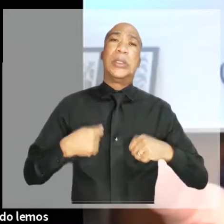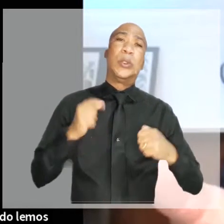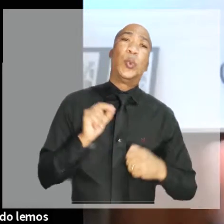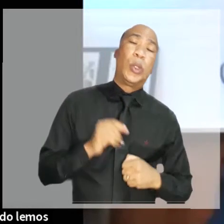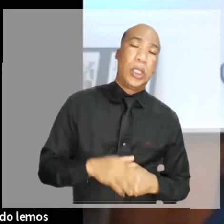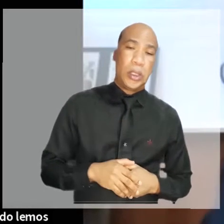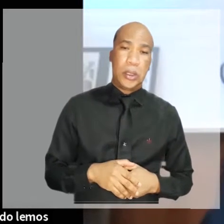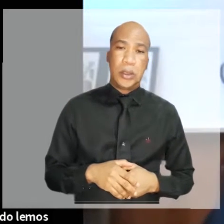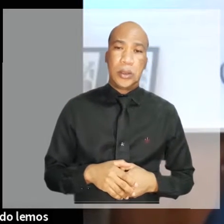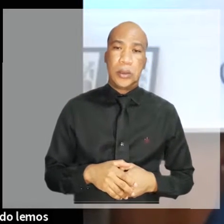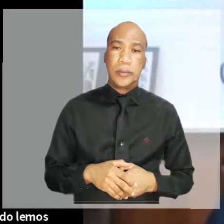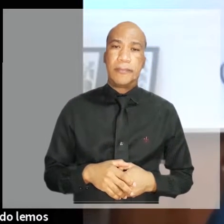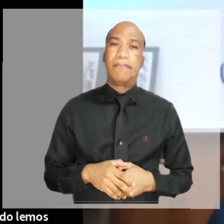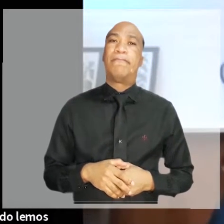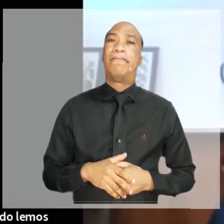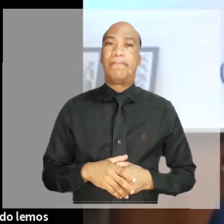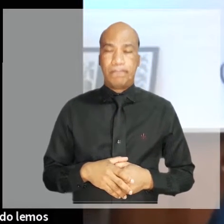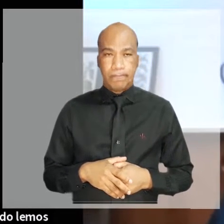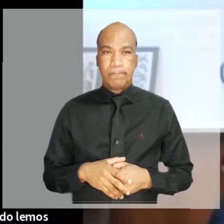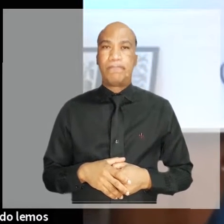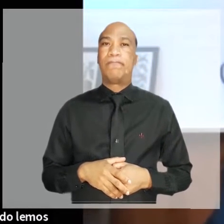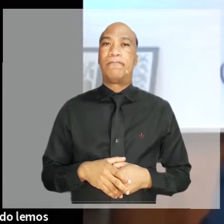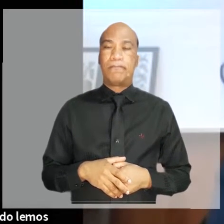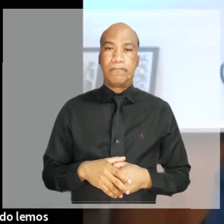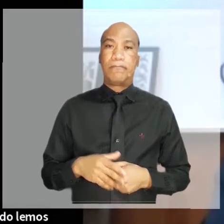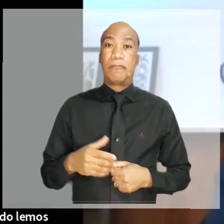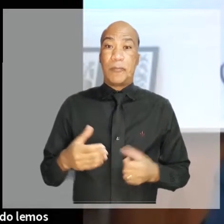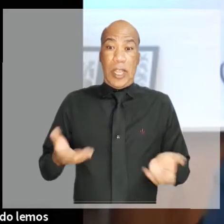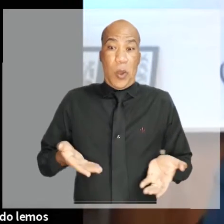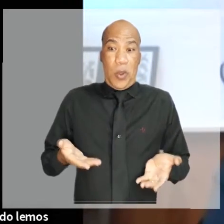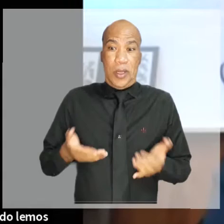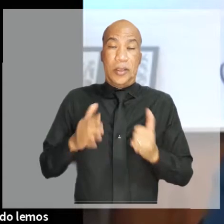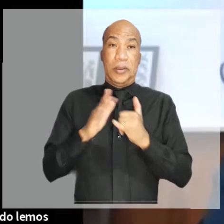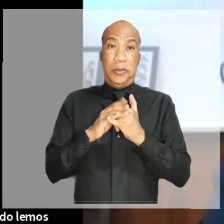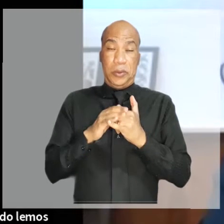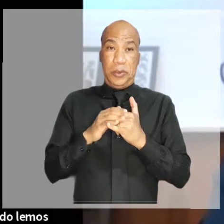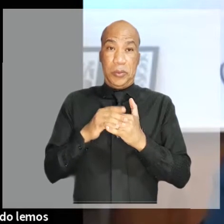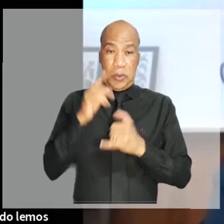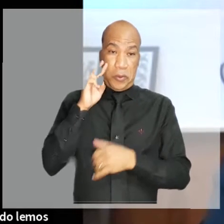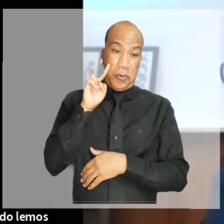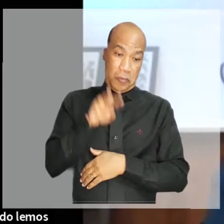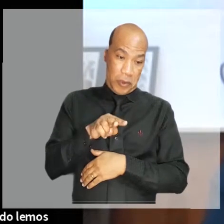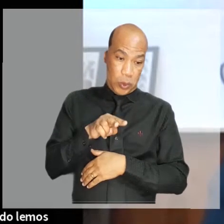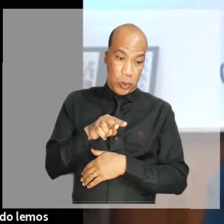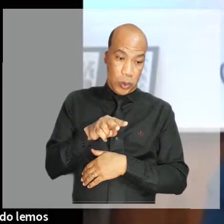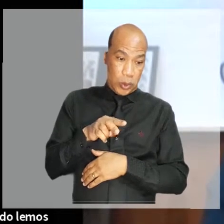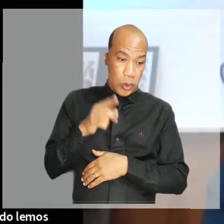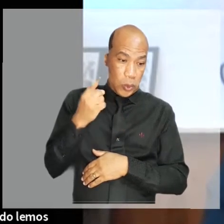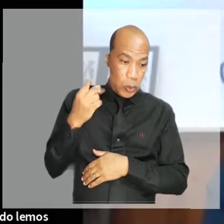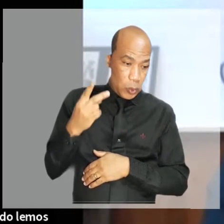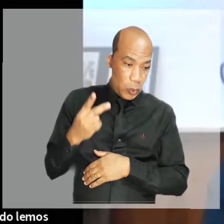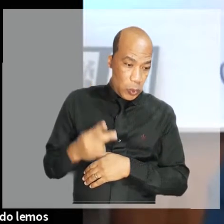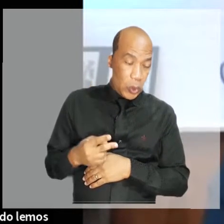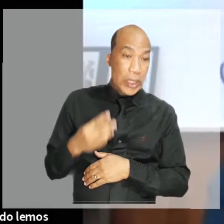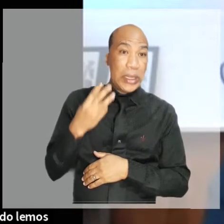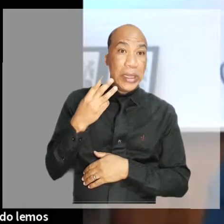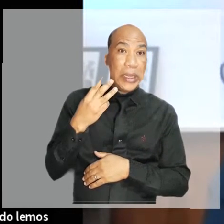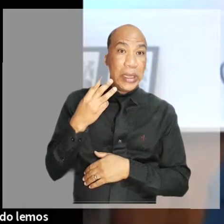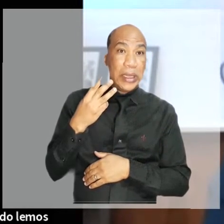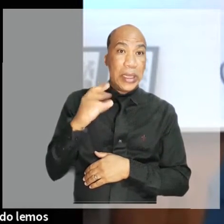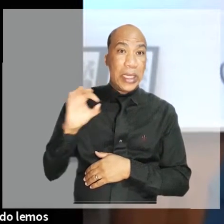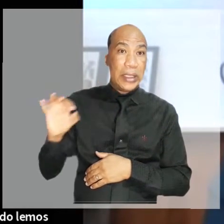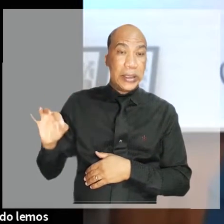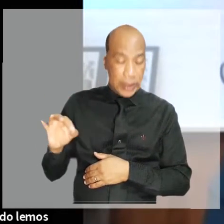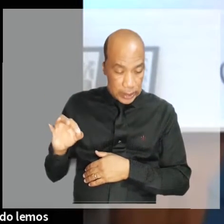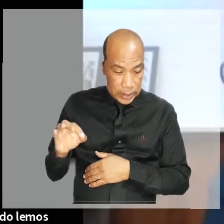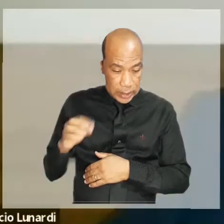aqui, a gente está com mais de 300 pessoas assistindo a gente agora, tá? Eu estou tentando fazer um multitasking aqui, mas estou vendo